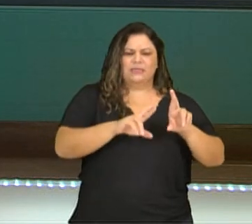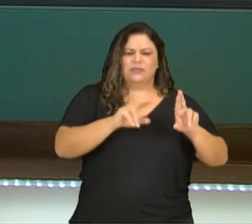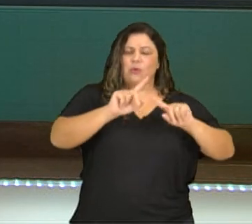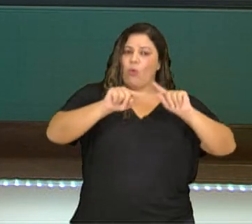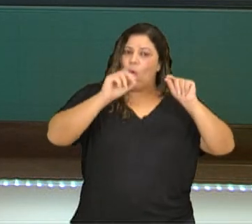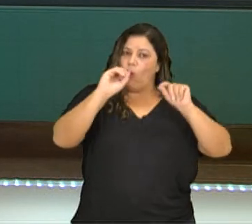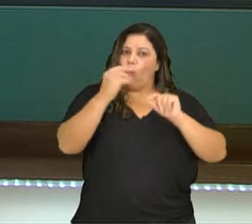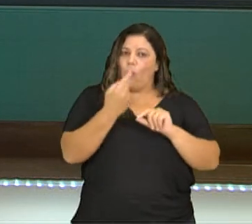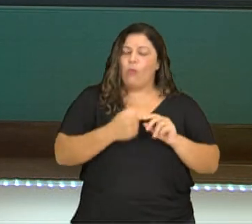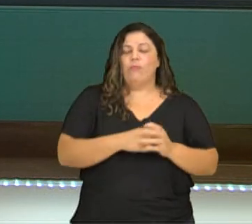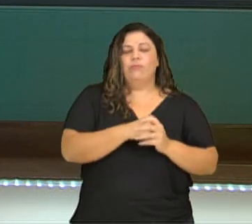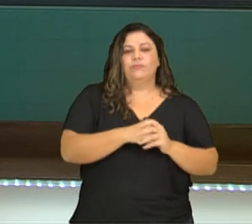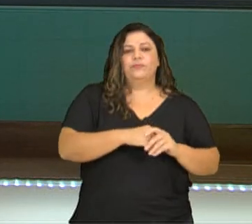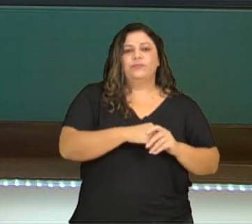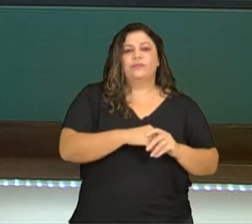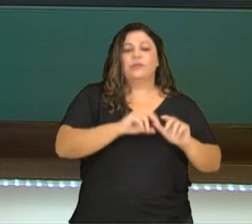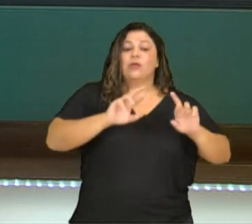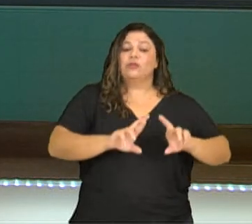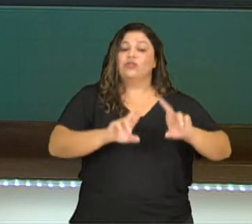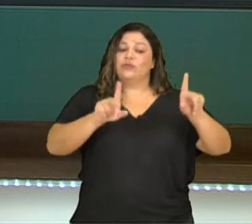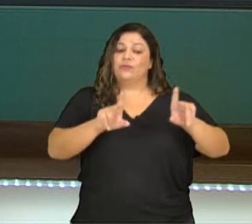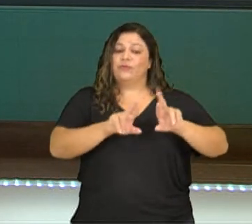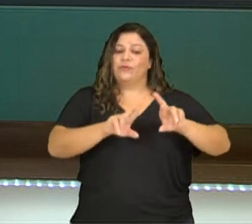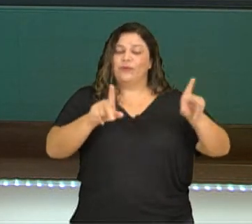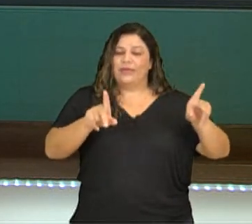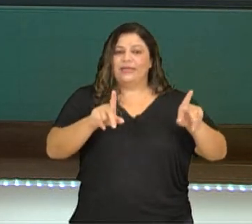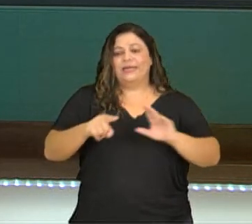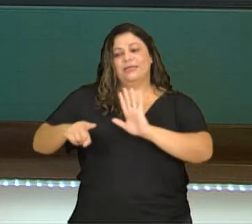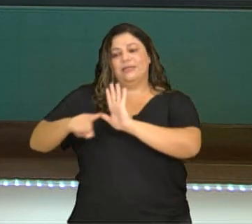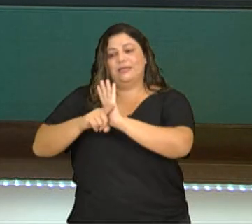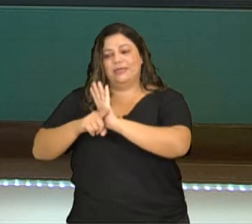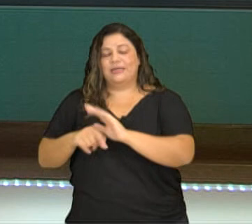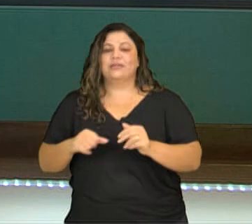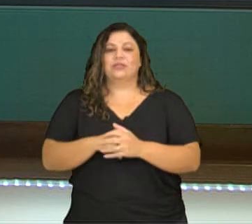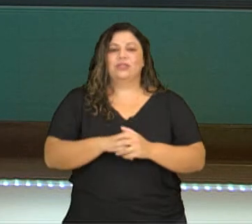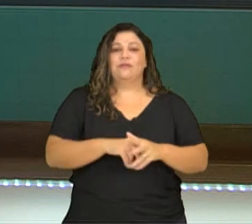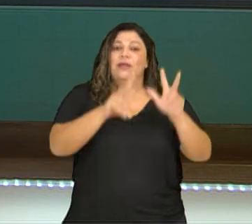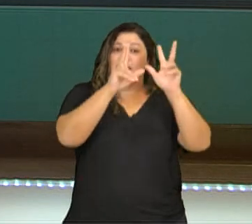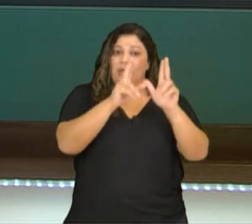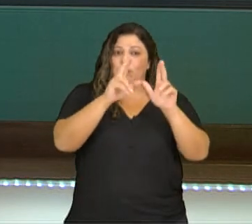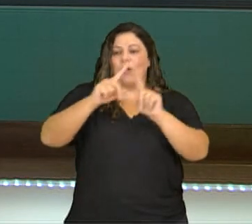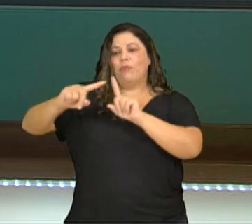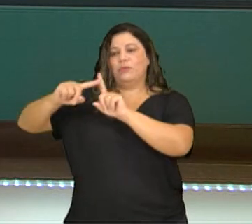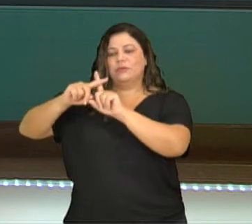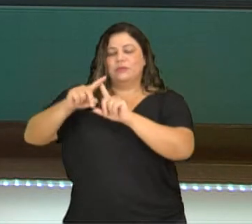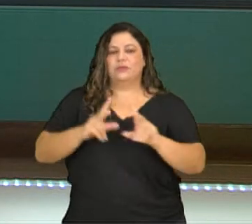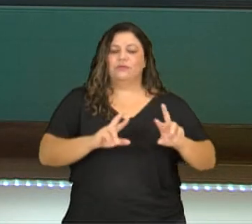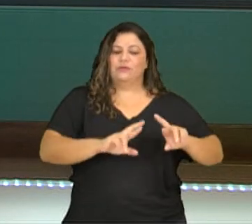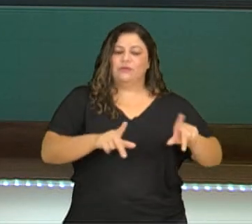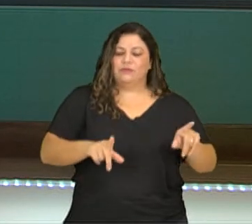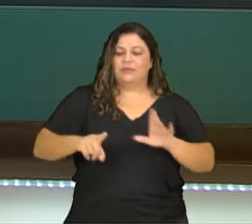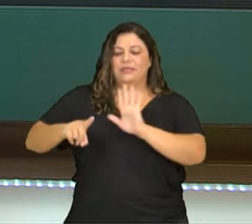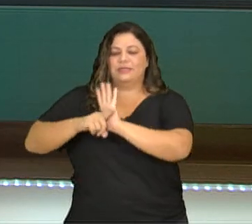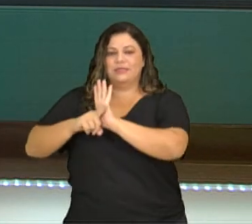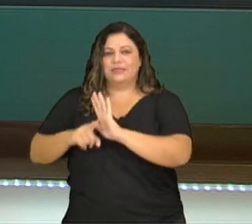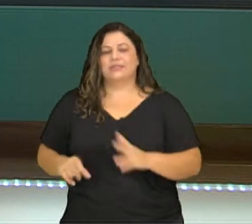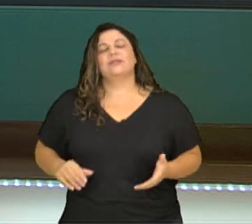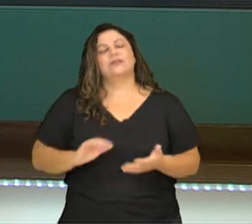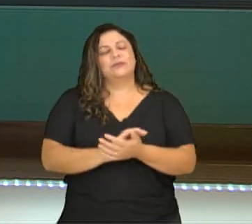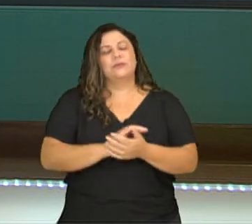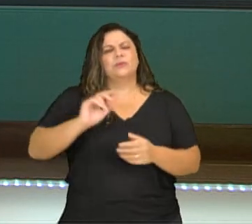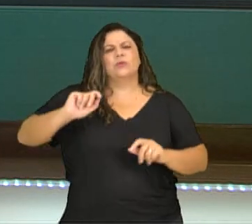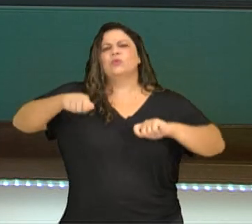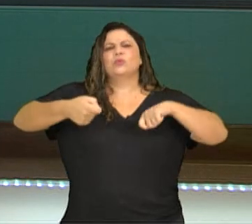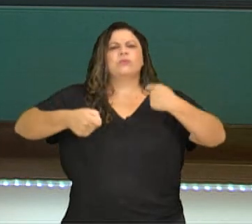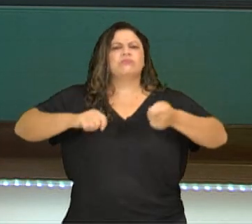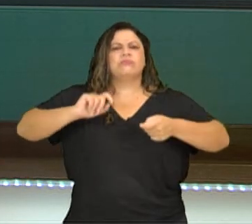o resultado fica negativo, ok? Então não pode esquecer, hein? Bom, e os outros sinais